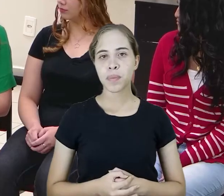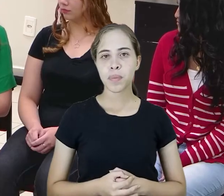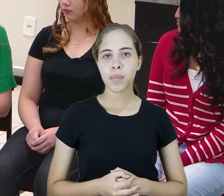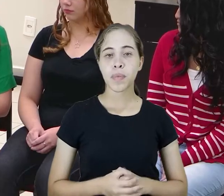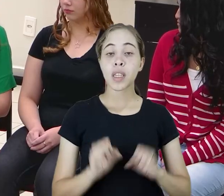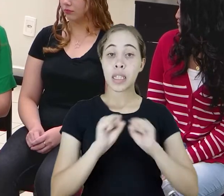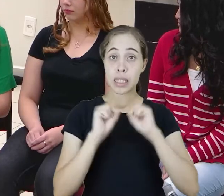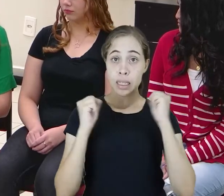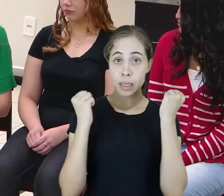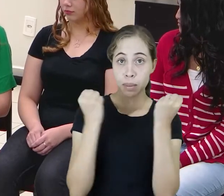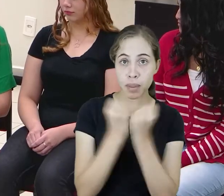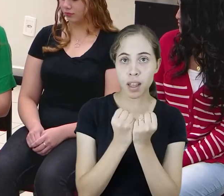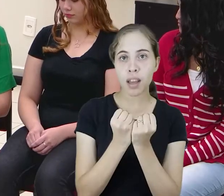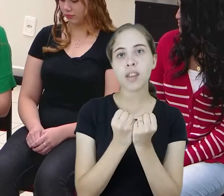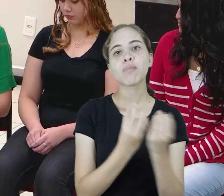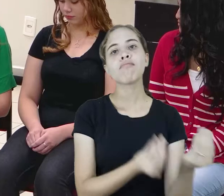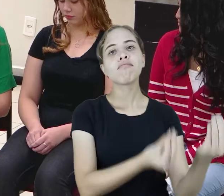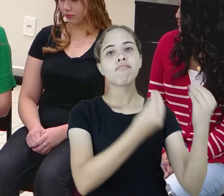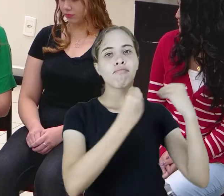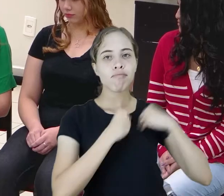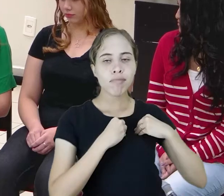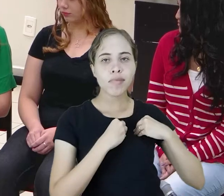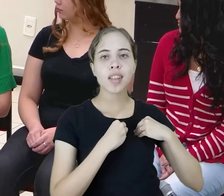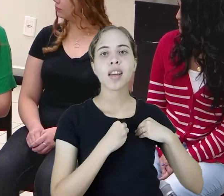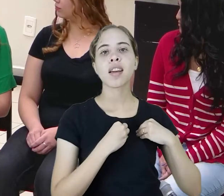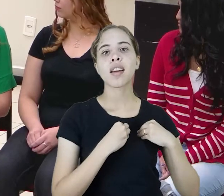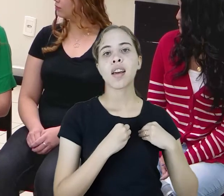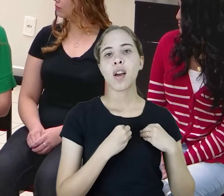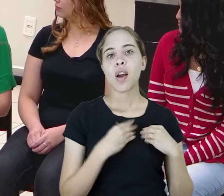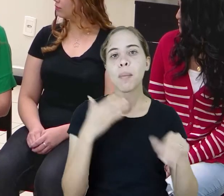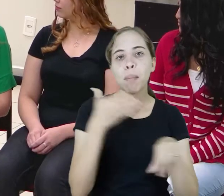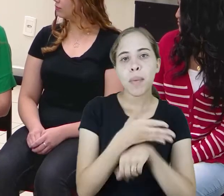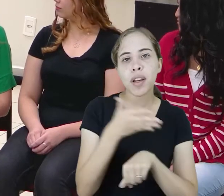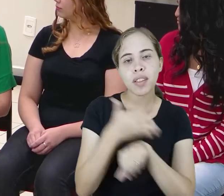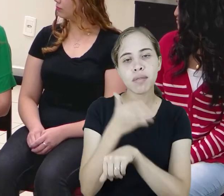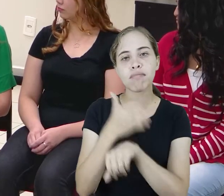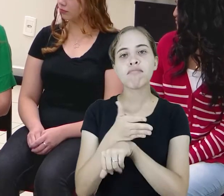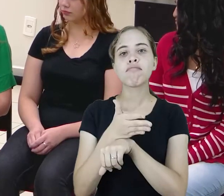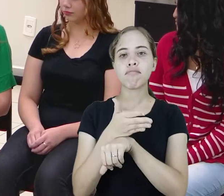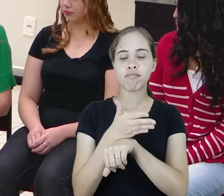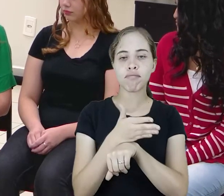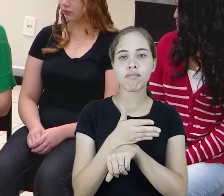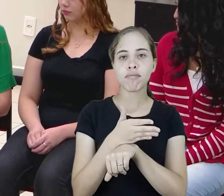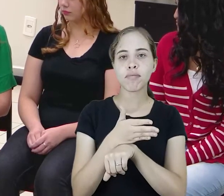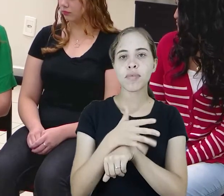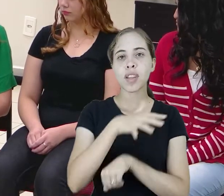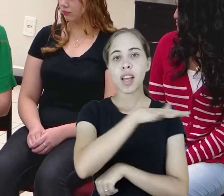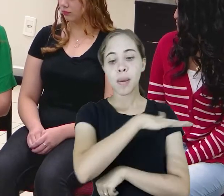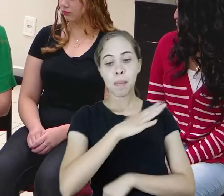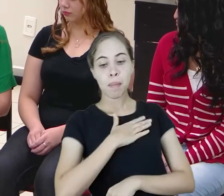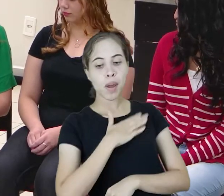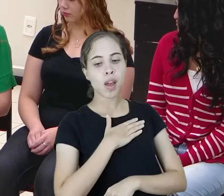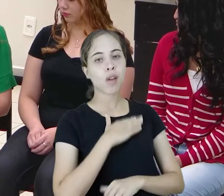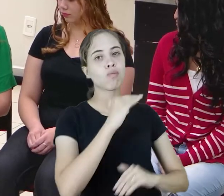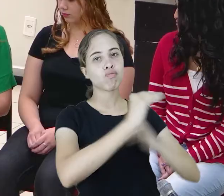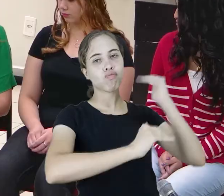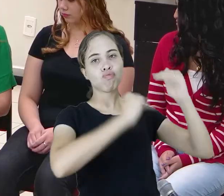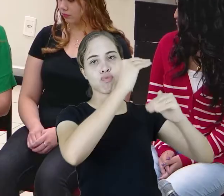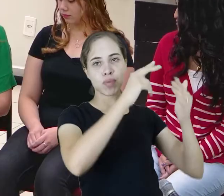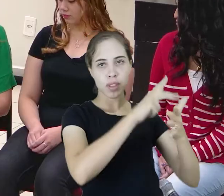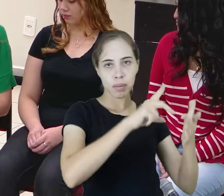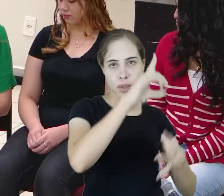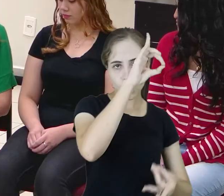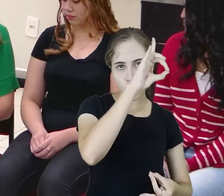O seminário me oferece uma grande participação no meu desenvolvimento espiritual,